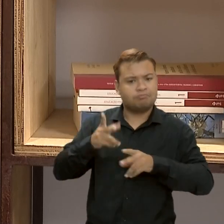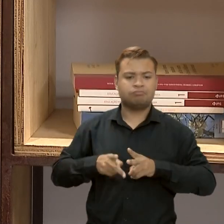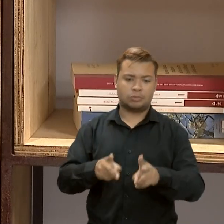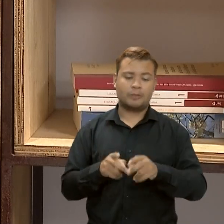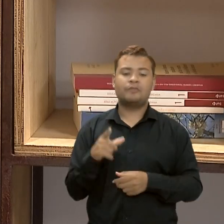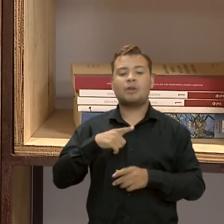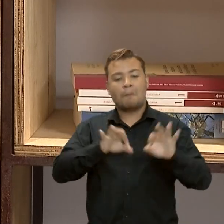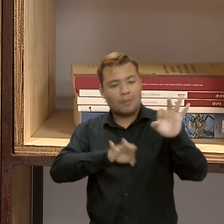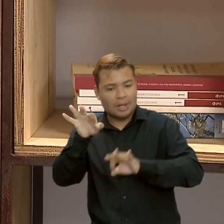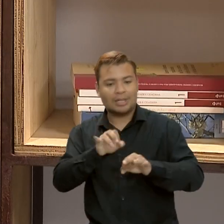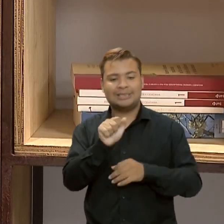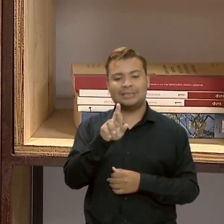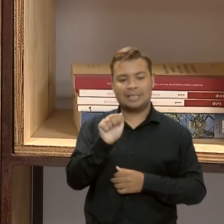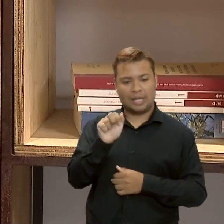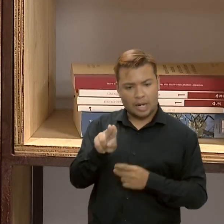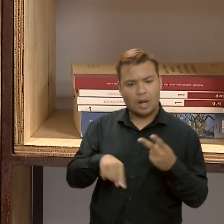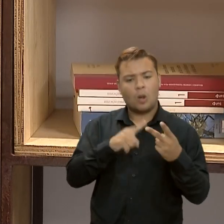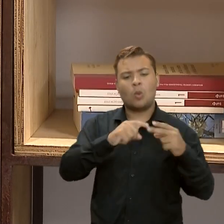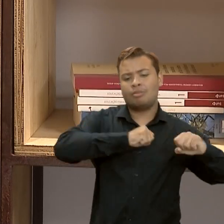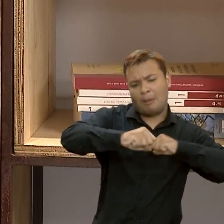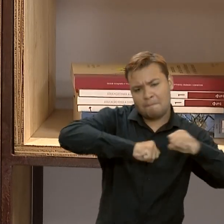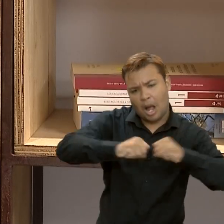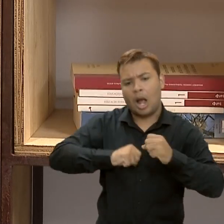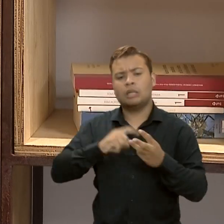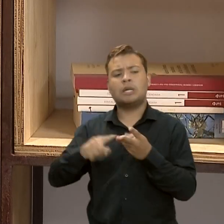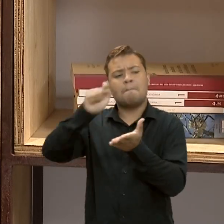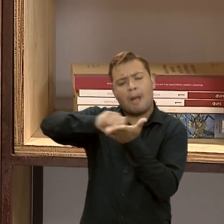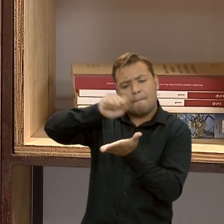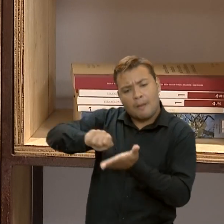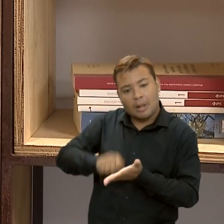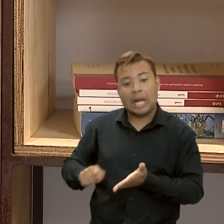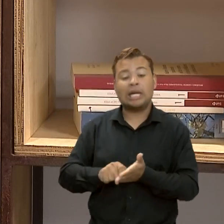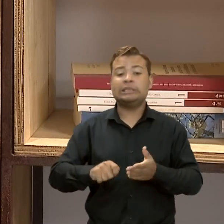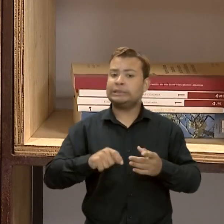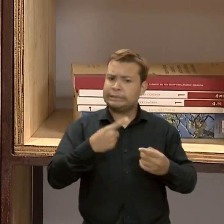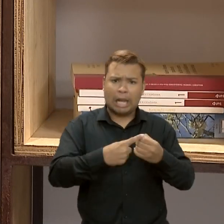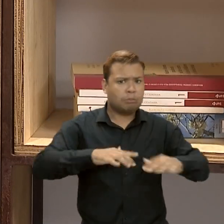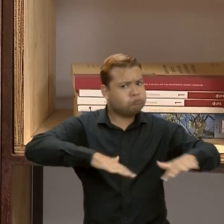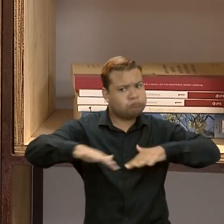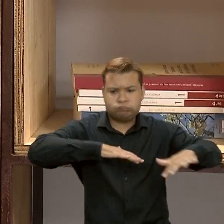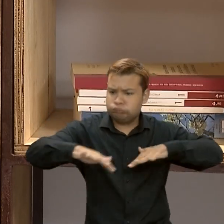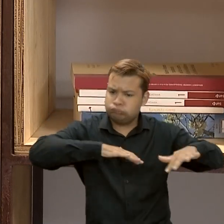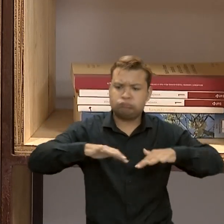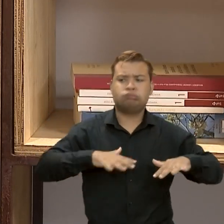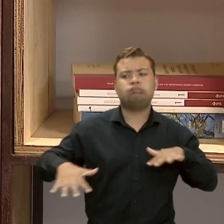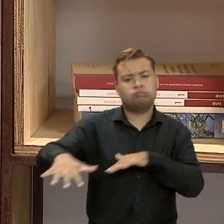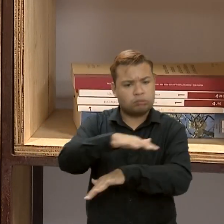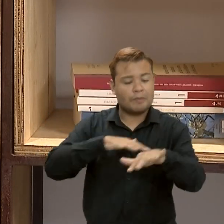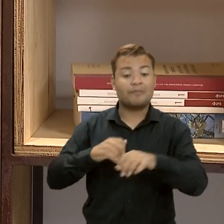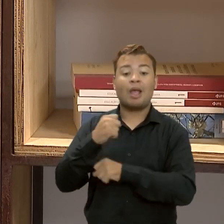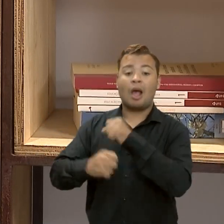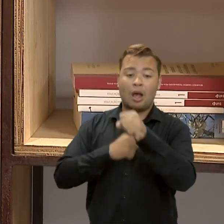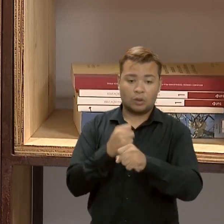faziam saraus, debates, escreviam e agitavam aquela cidade, assim. Em 1910,